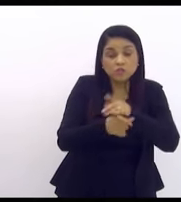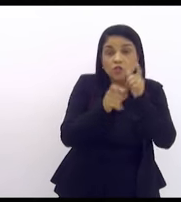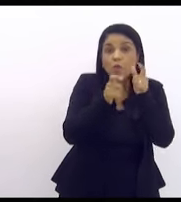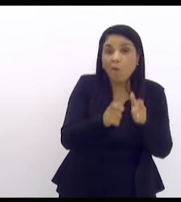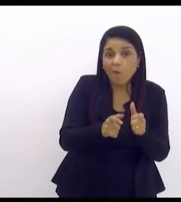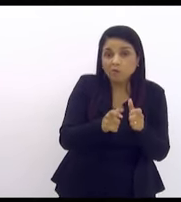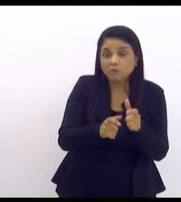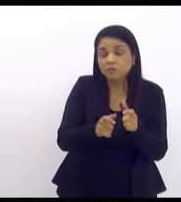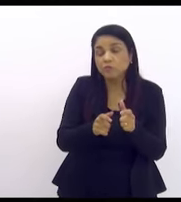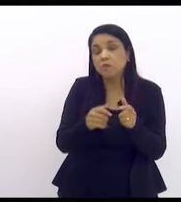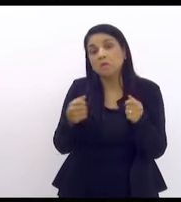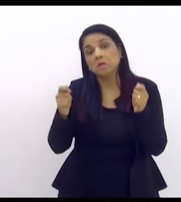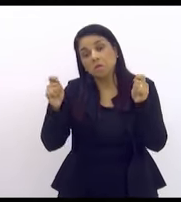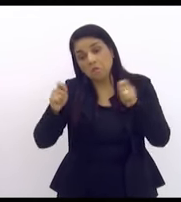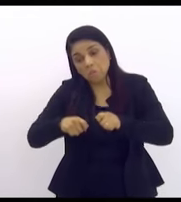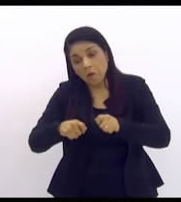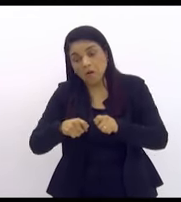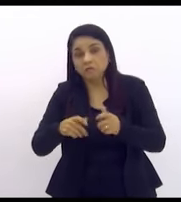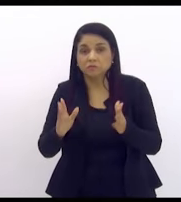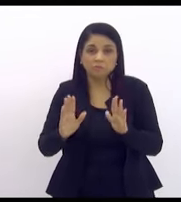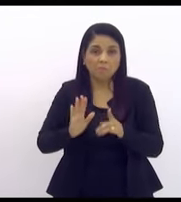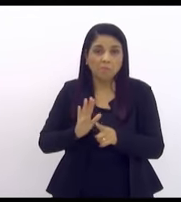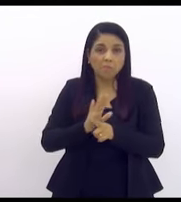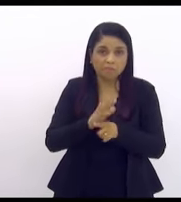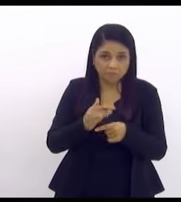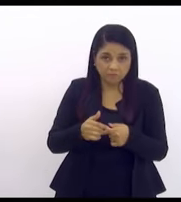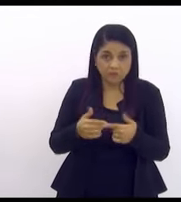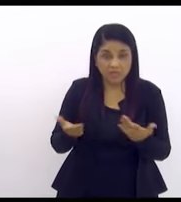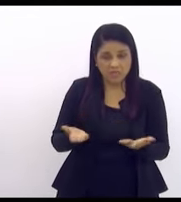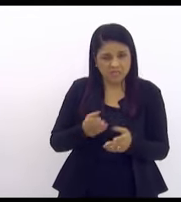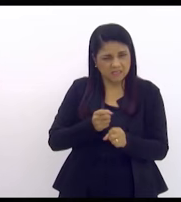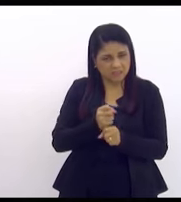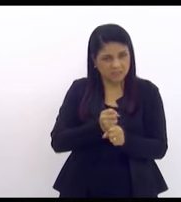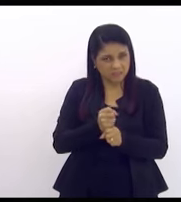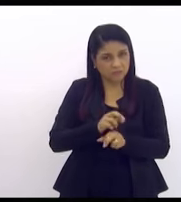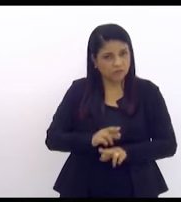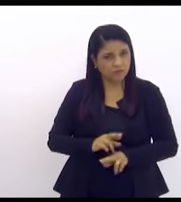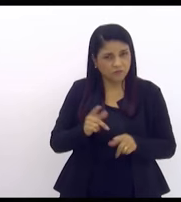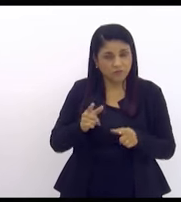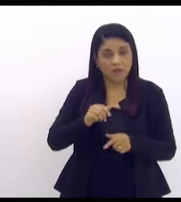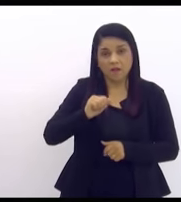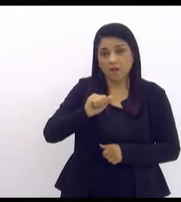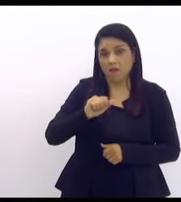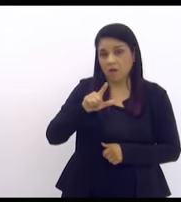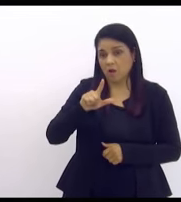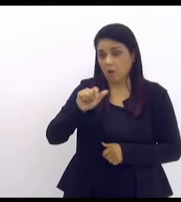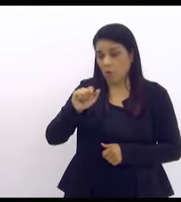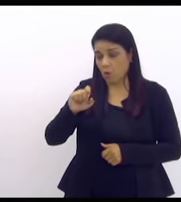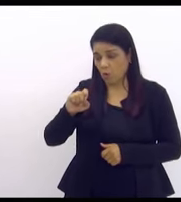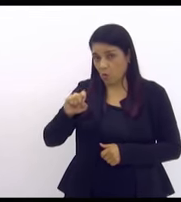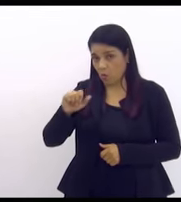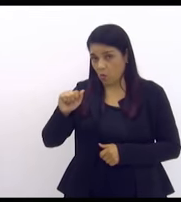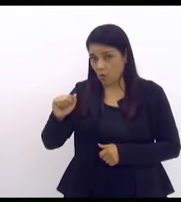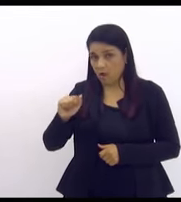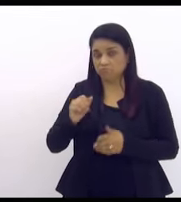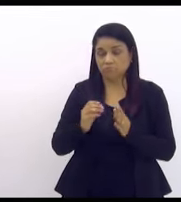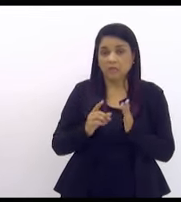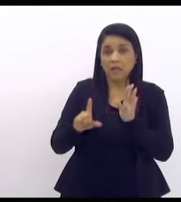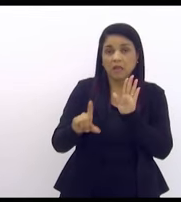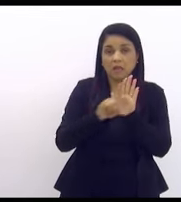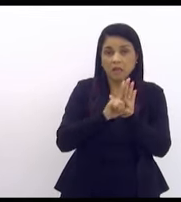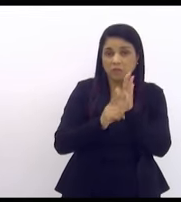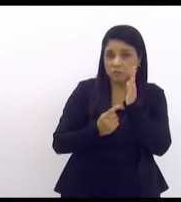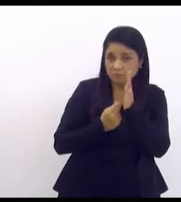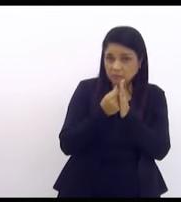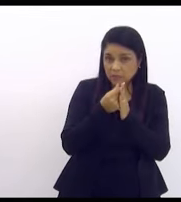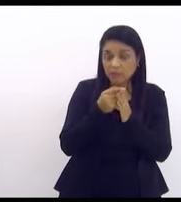até onde ele pode chegar. Este é um ano atípico, porque além da LOA, que é a Lei Orçamentária Anual, vamos debater o PPA.